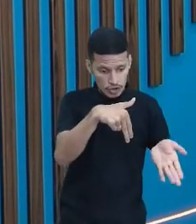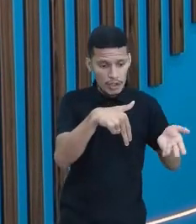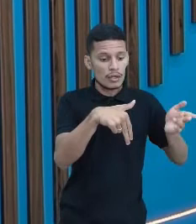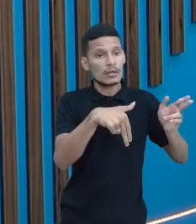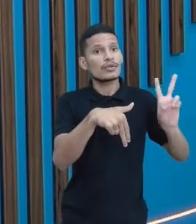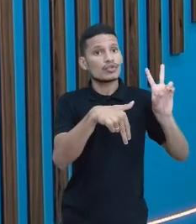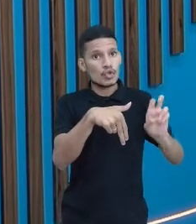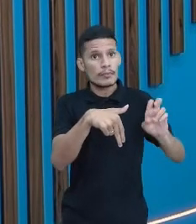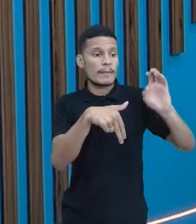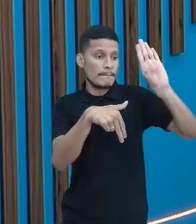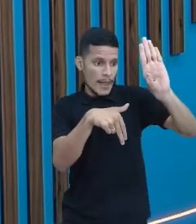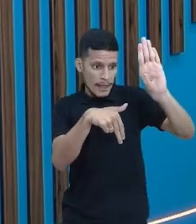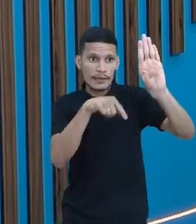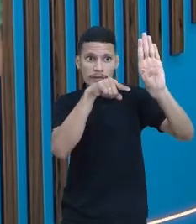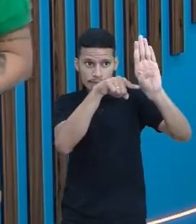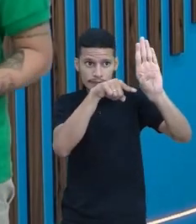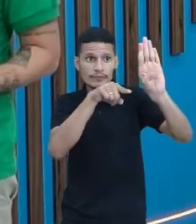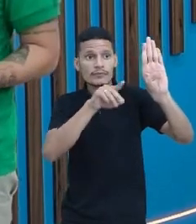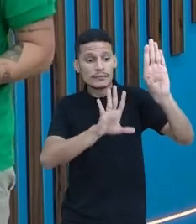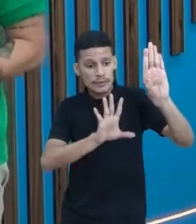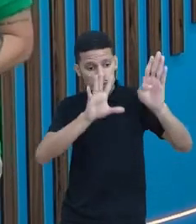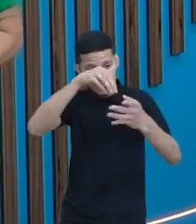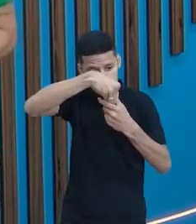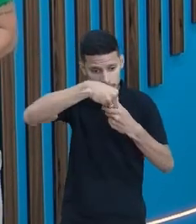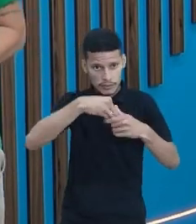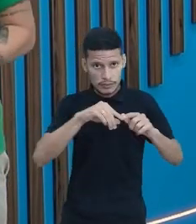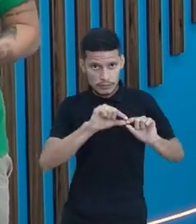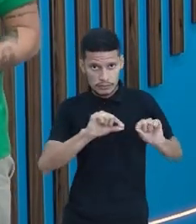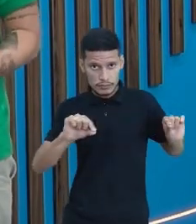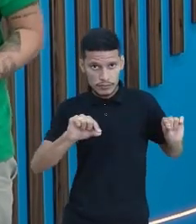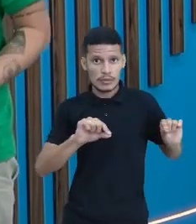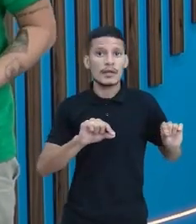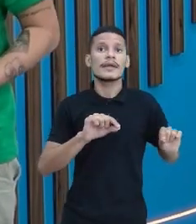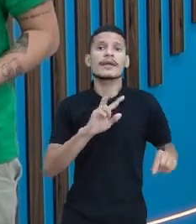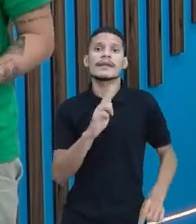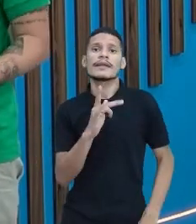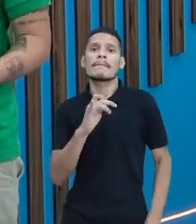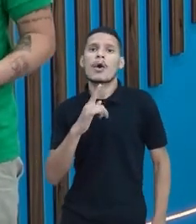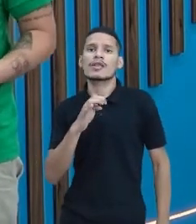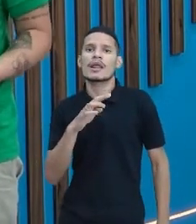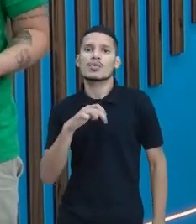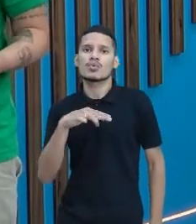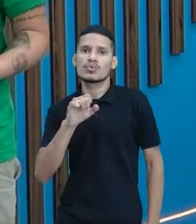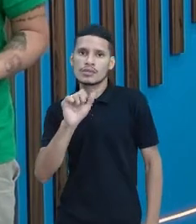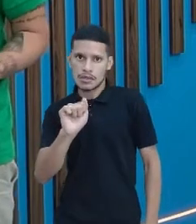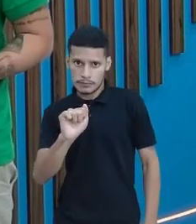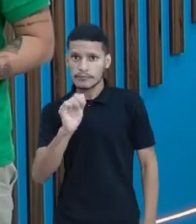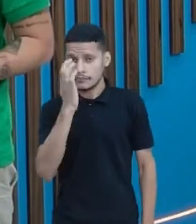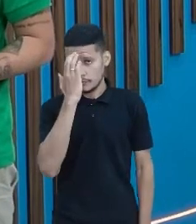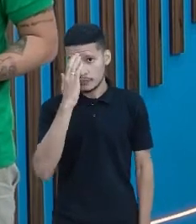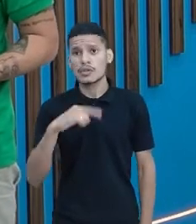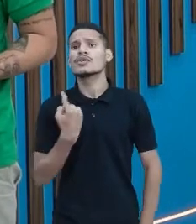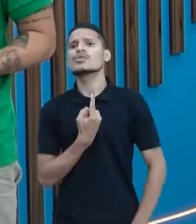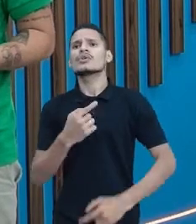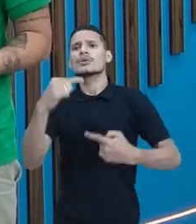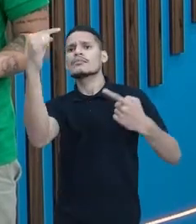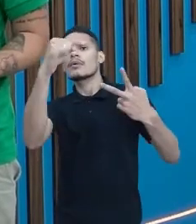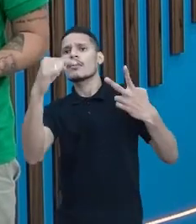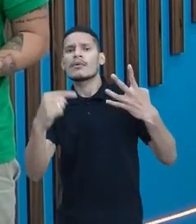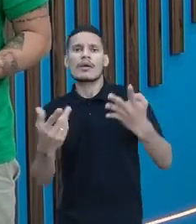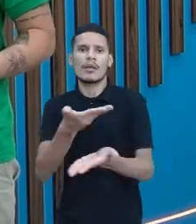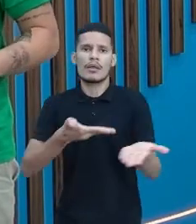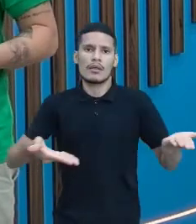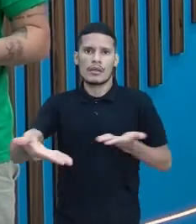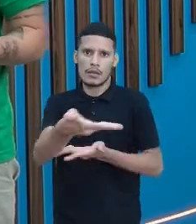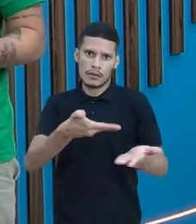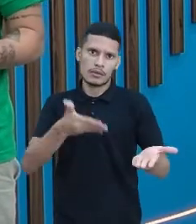projeção do cateto B sobre a hipotenusa. Então, são esses aí os elementos que a gente vai começar a